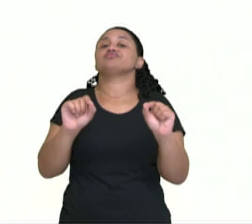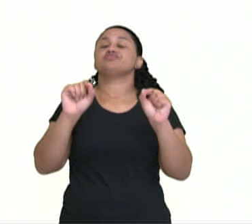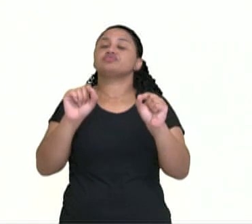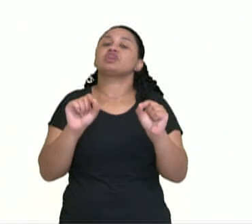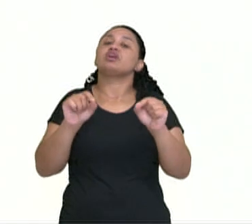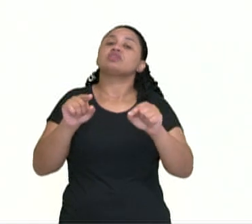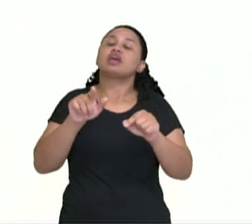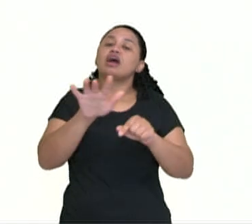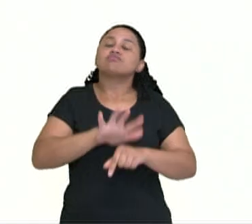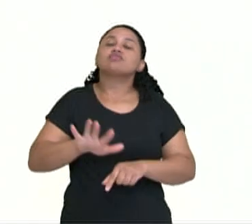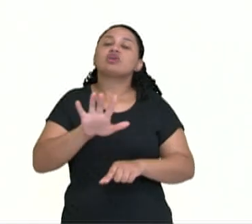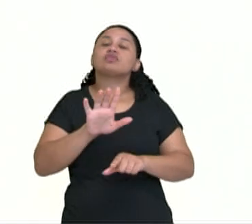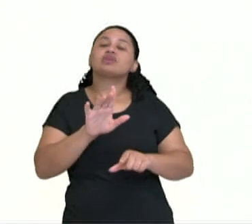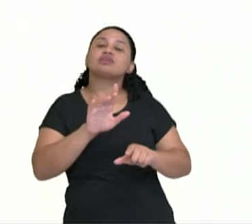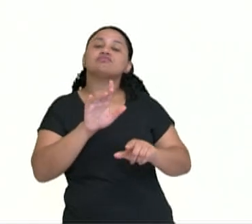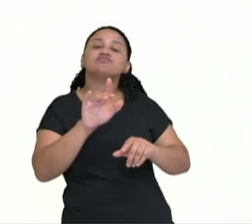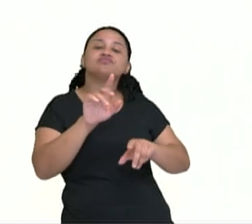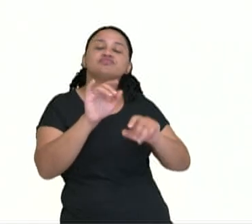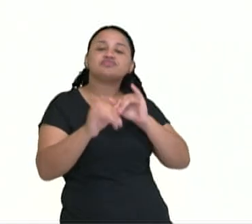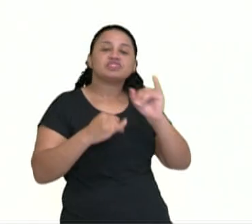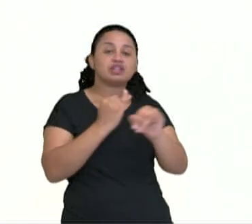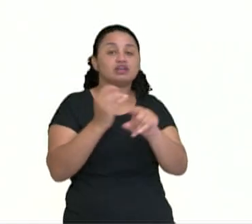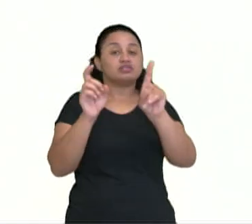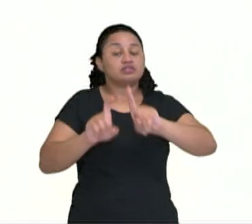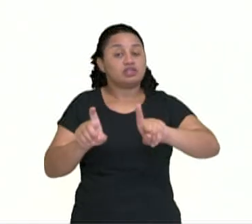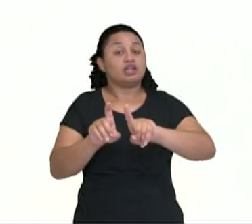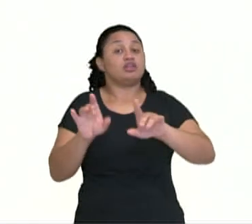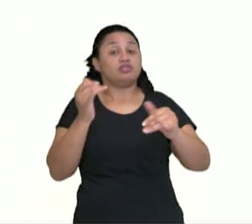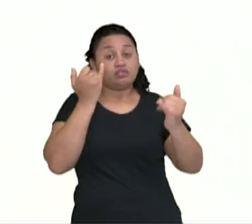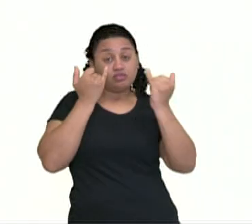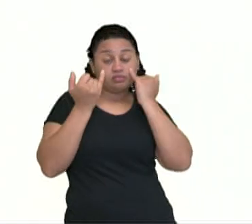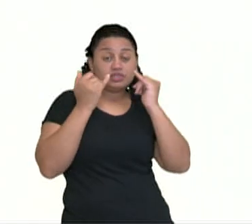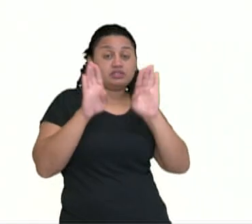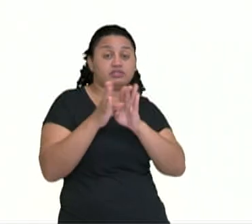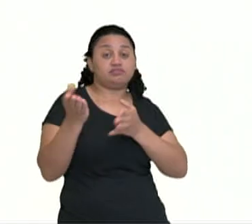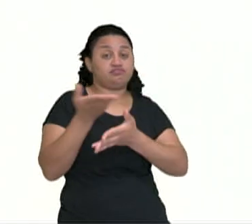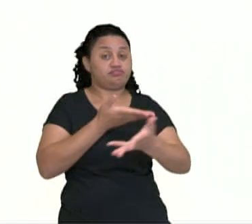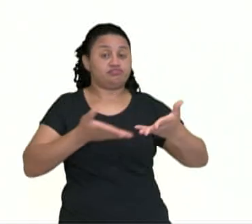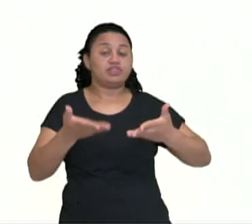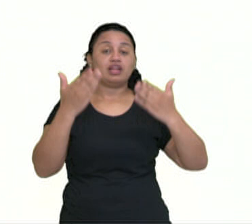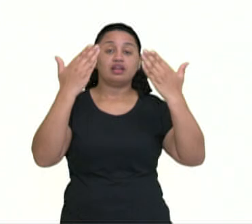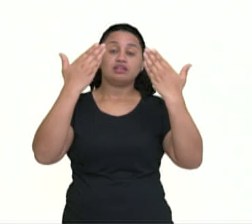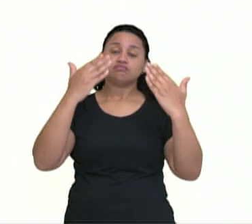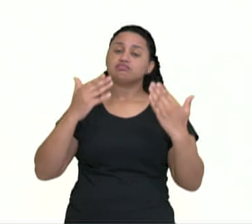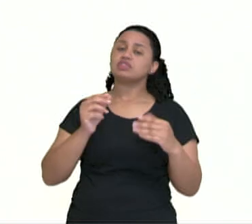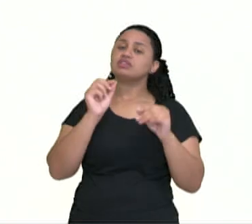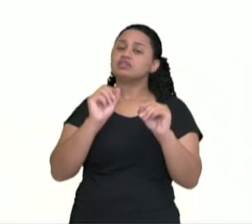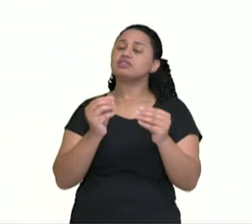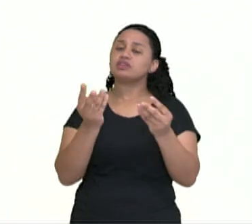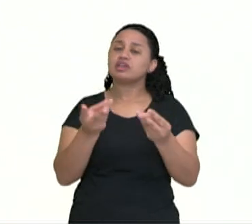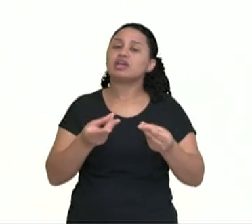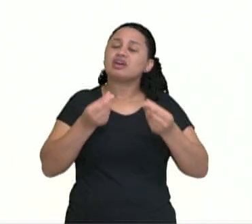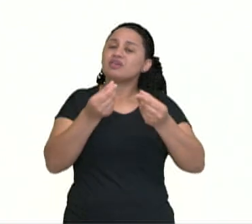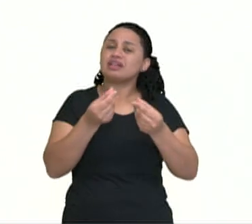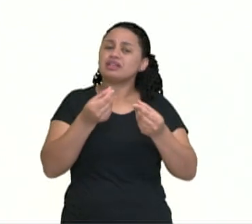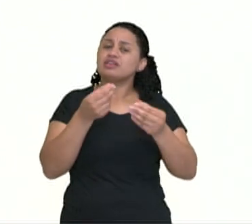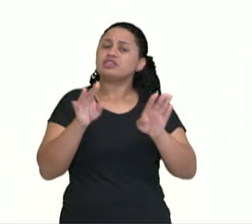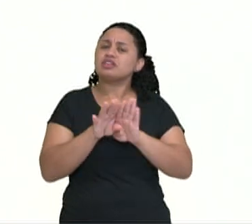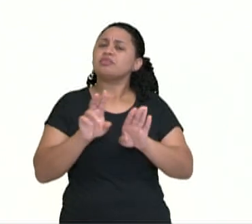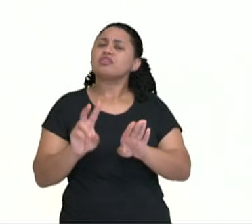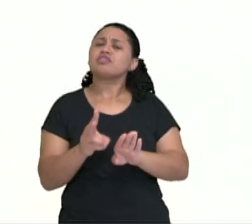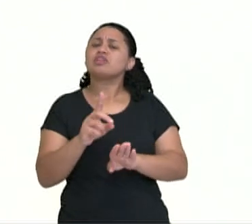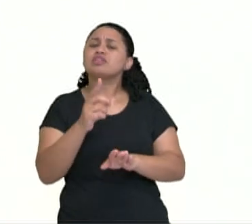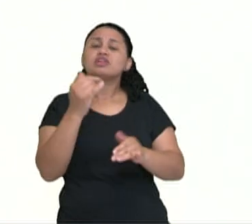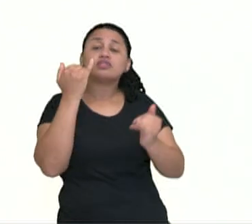ambientes virtuais de informação e socialização, analisando a qualidade e a validade das